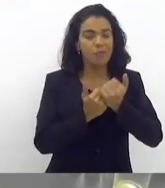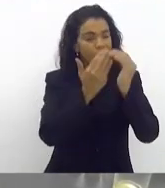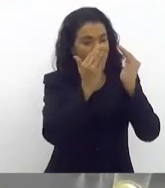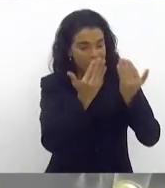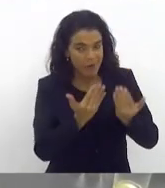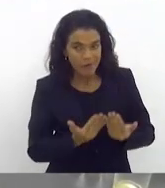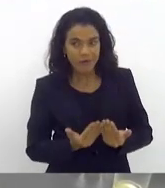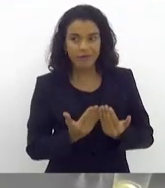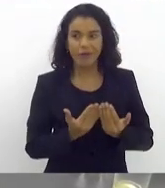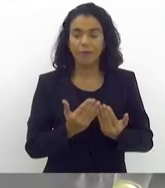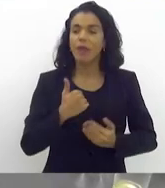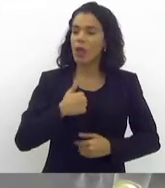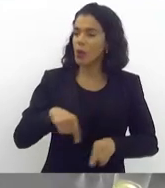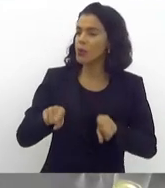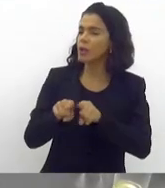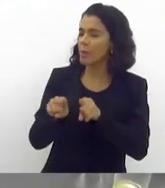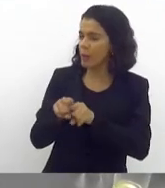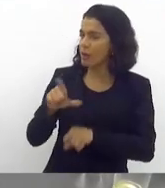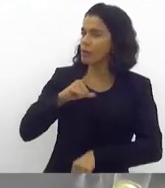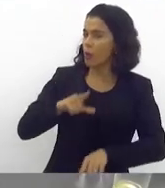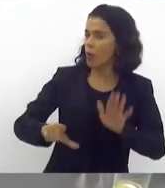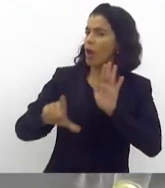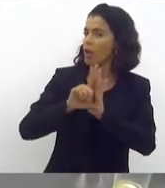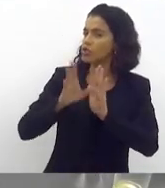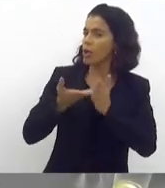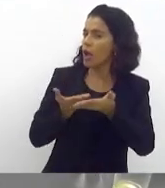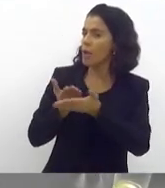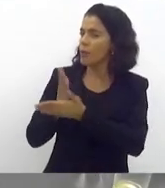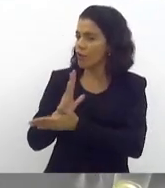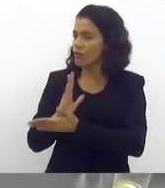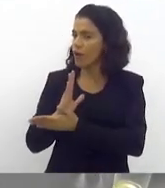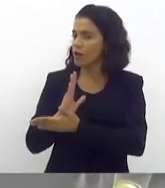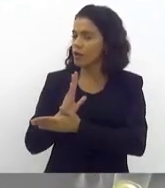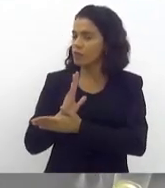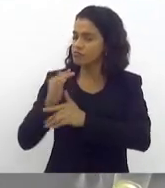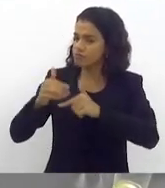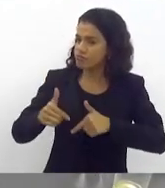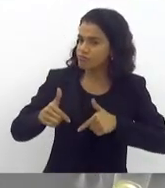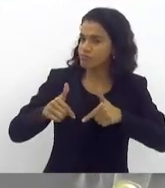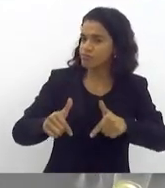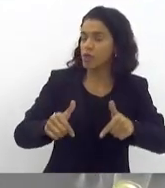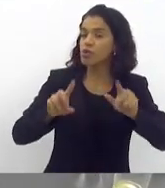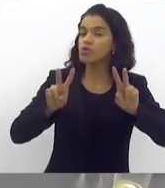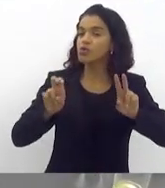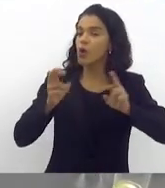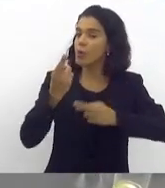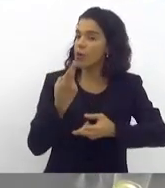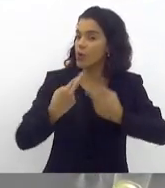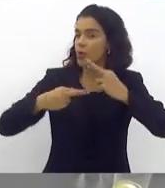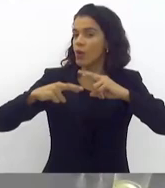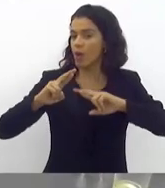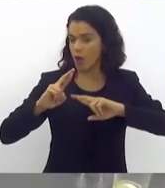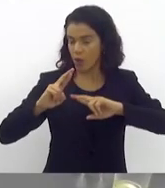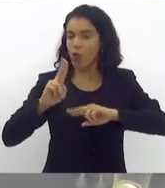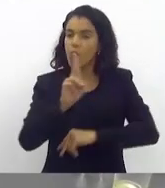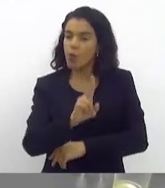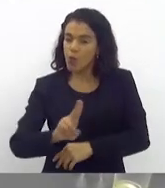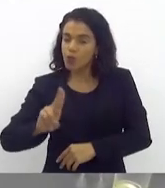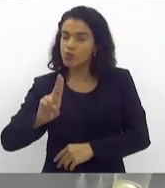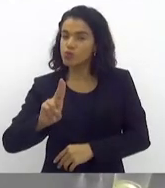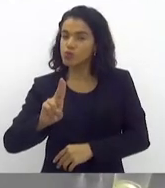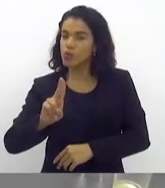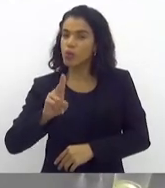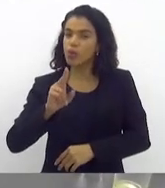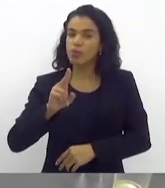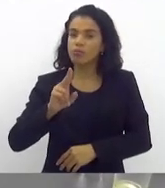verificar, eu também tenho uma lei aprovada em vigor sobre o reuso, no caso, reuso